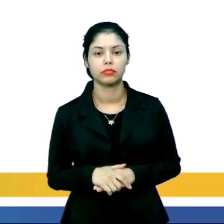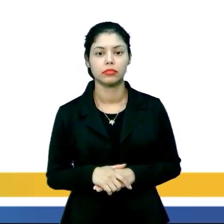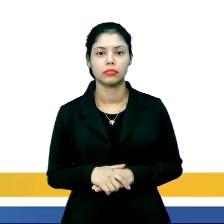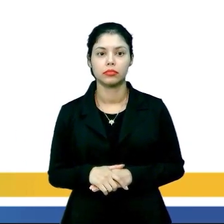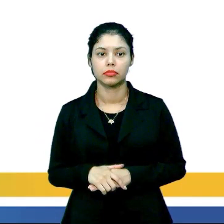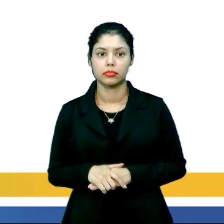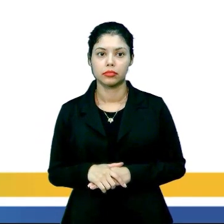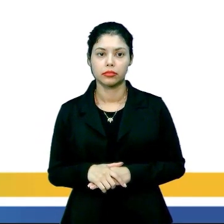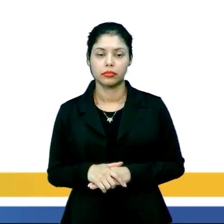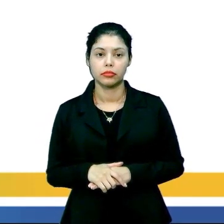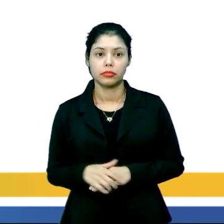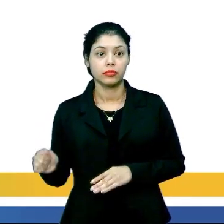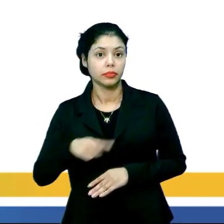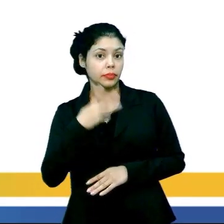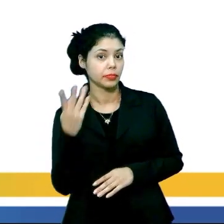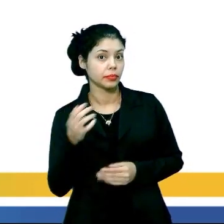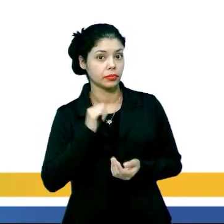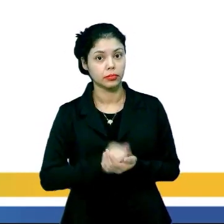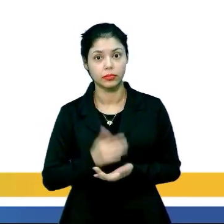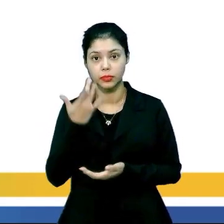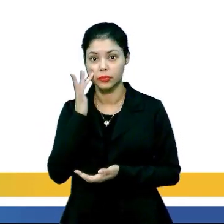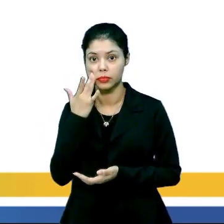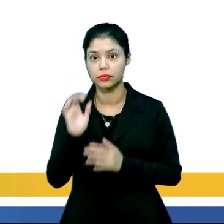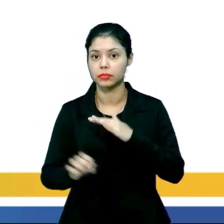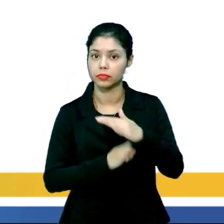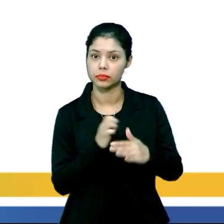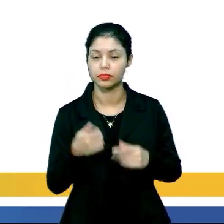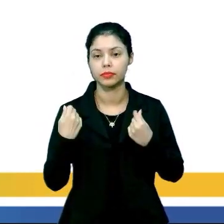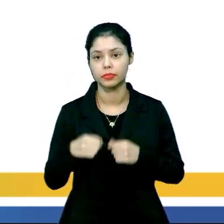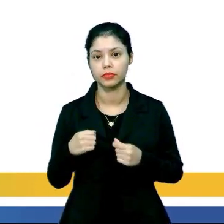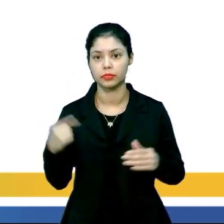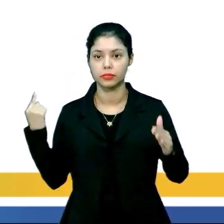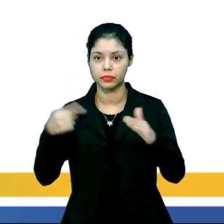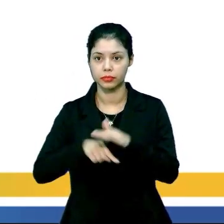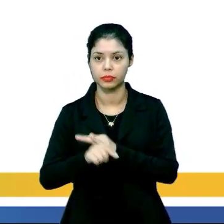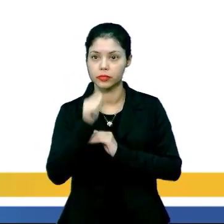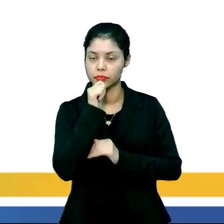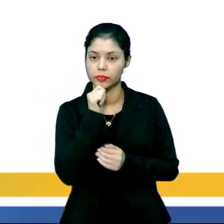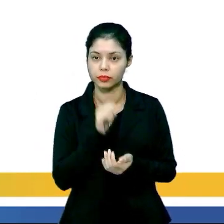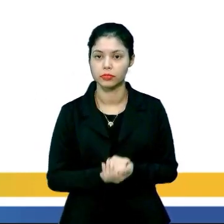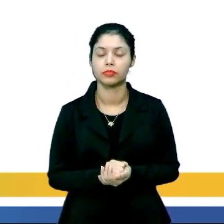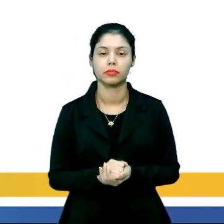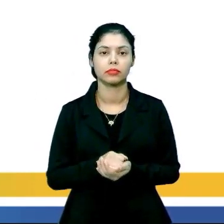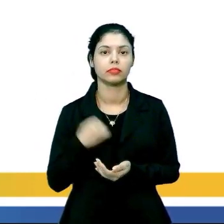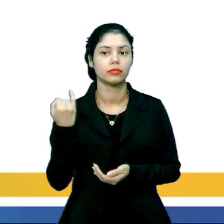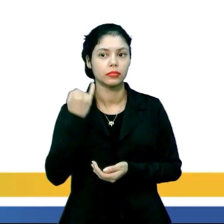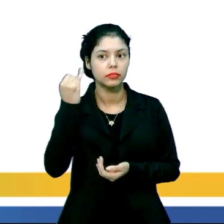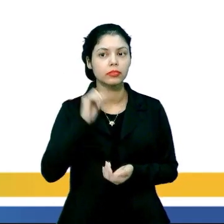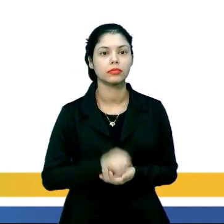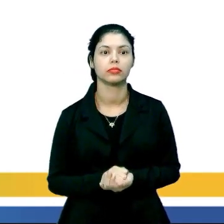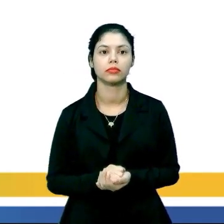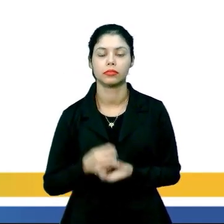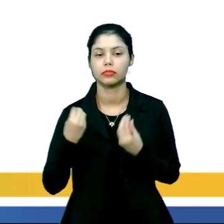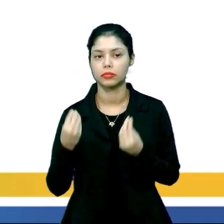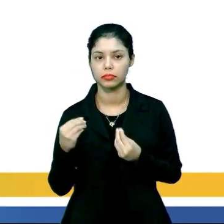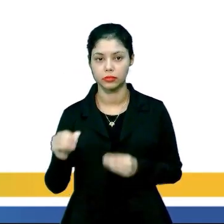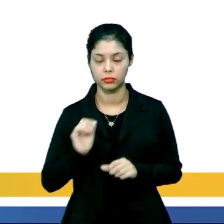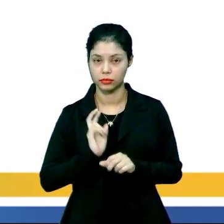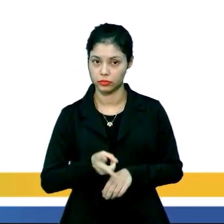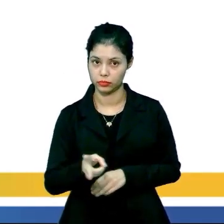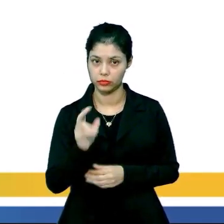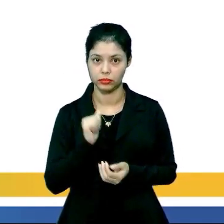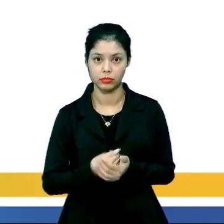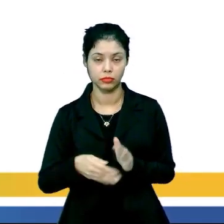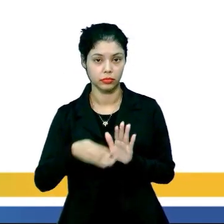básicos. A quantidade de moedas de ouro que a empresa deverá inserir ao pacote especial para que seja